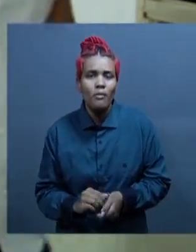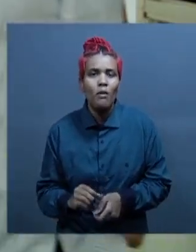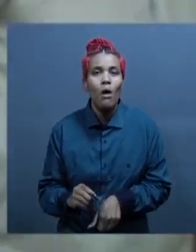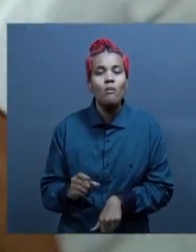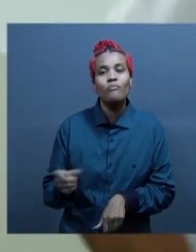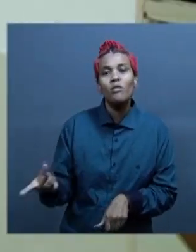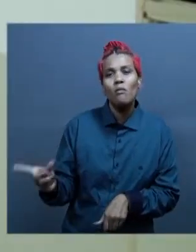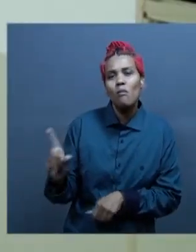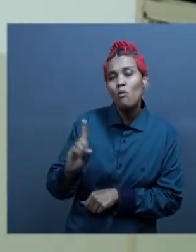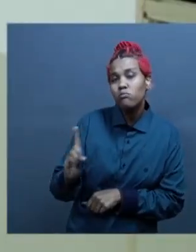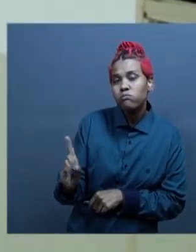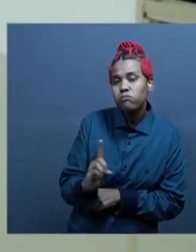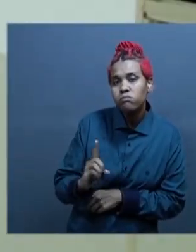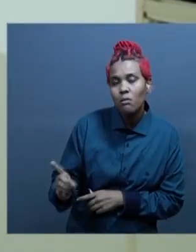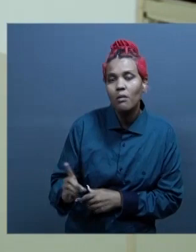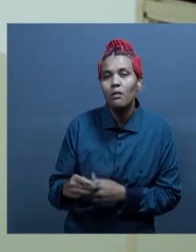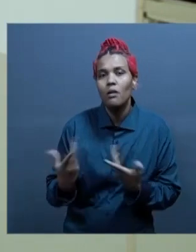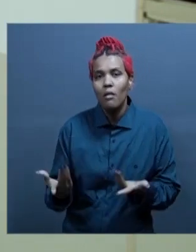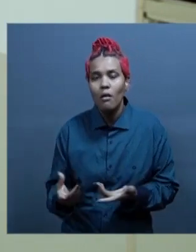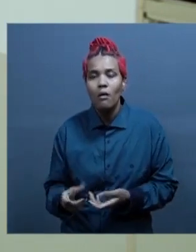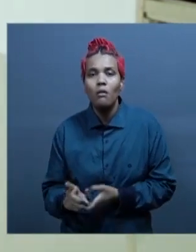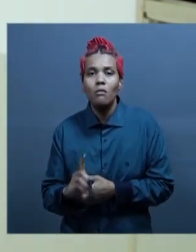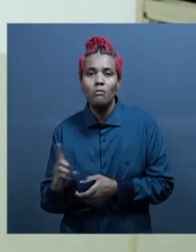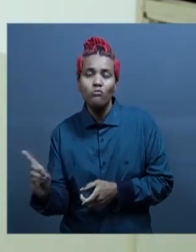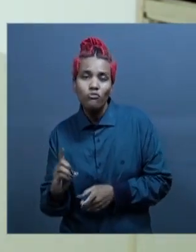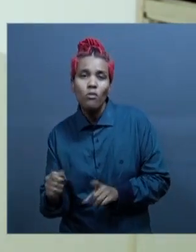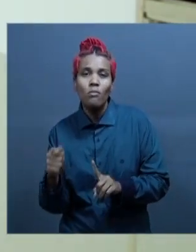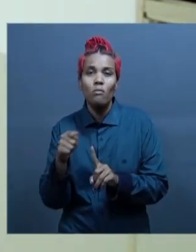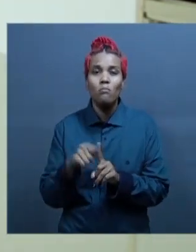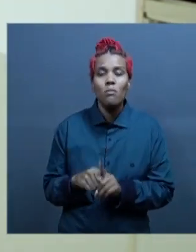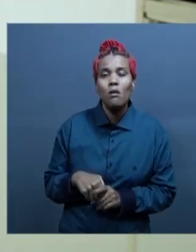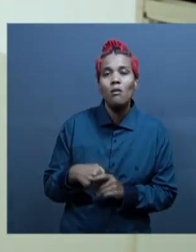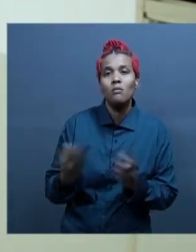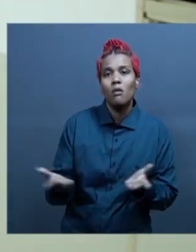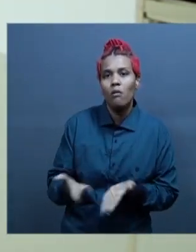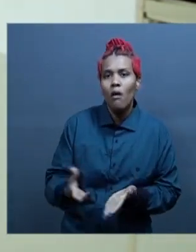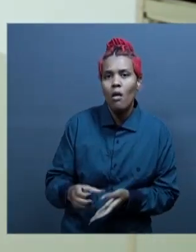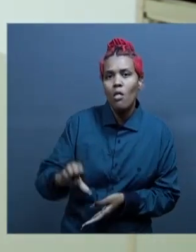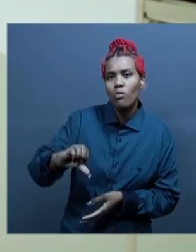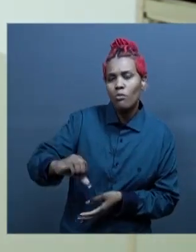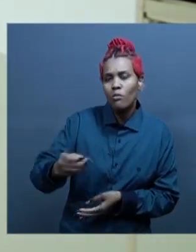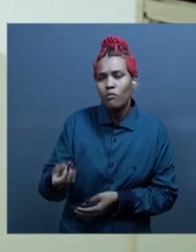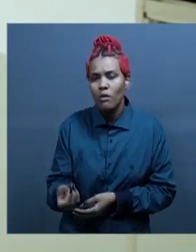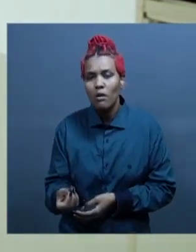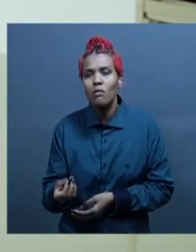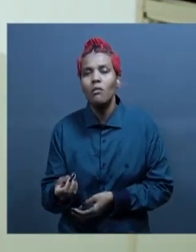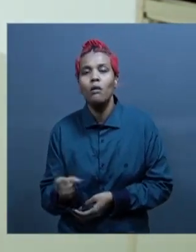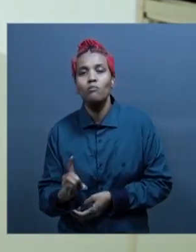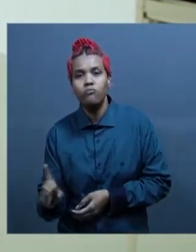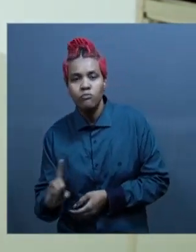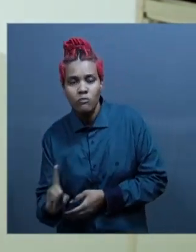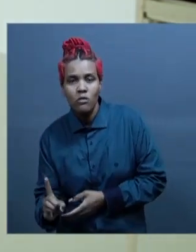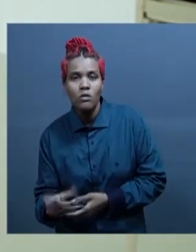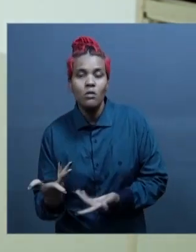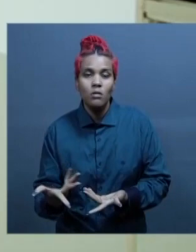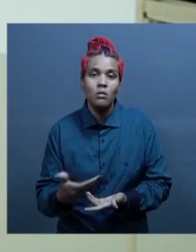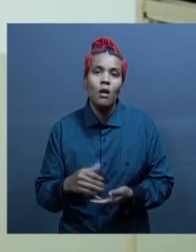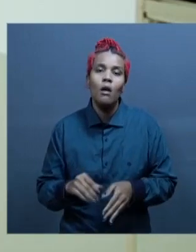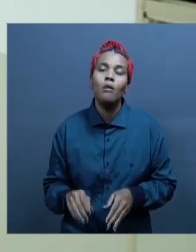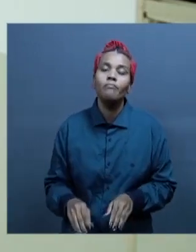que antes era onde mensal e agora poderá ser efetuado em 90 dias ou até o final do ano vigente mas também